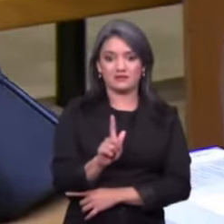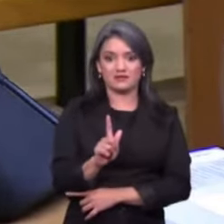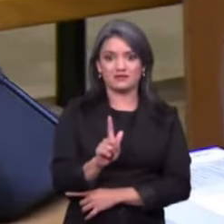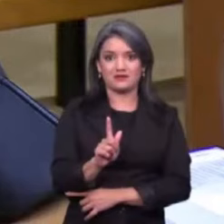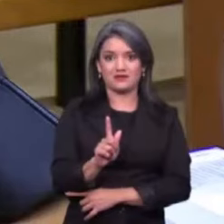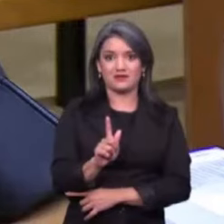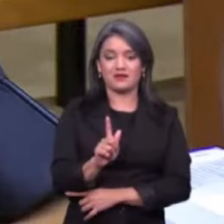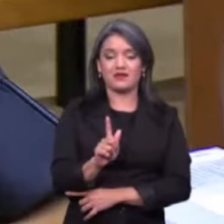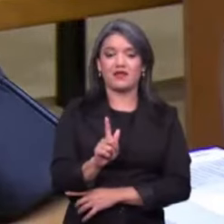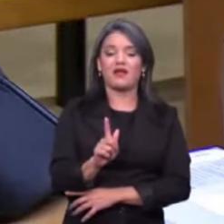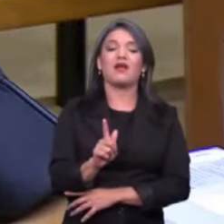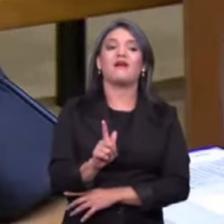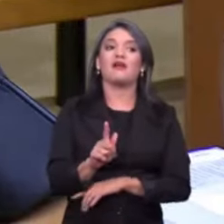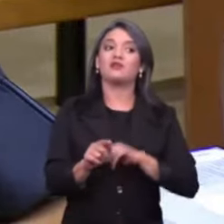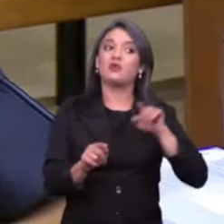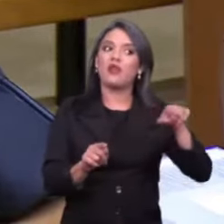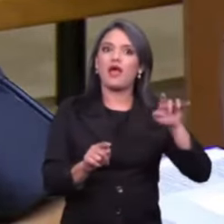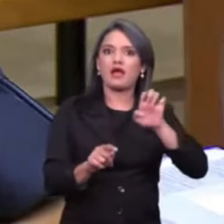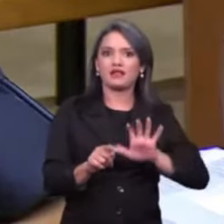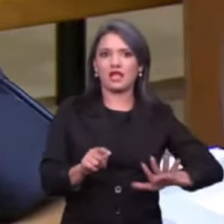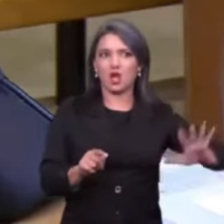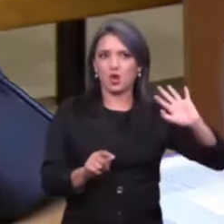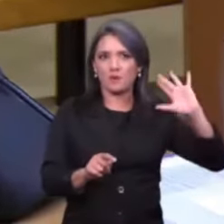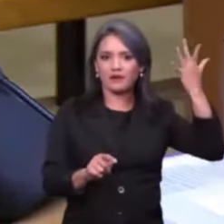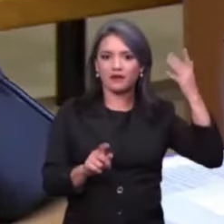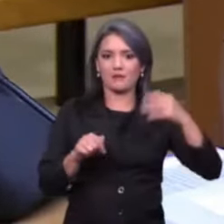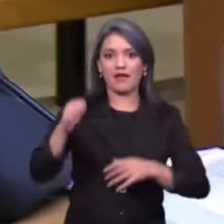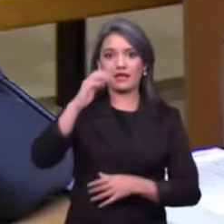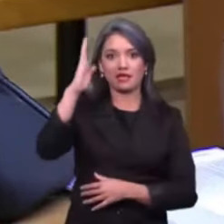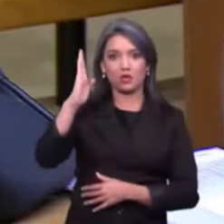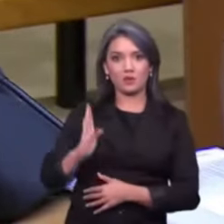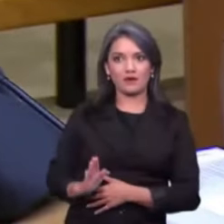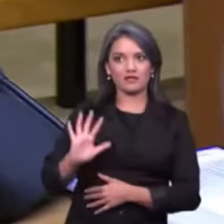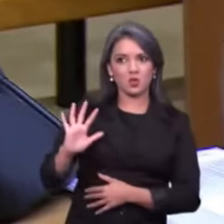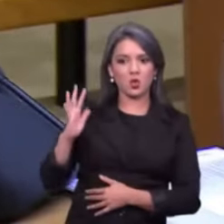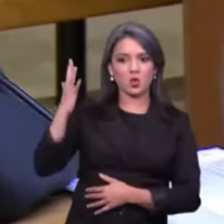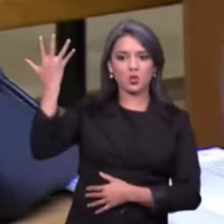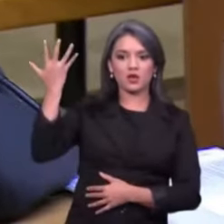Europa. Diz o estudo, o Brasil possui condições